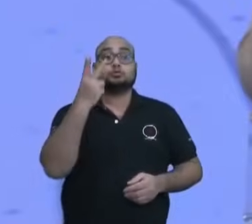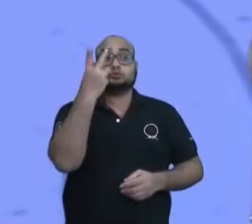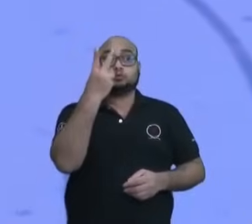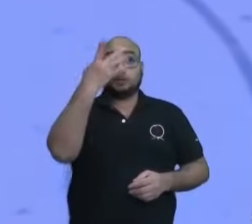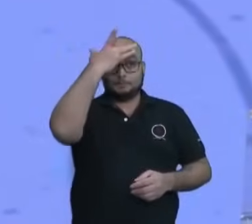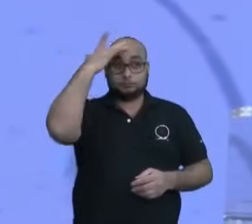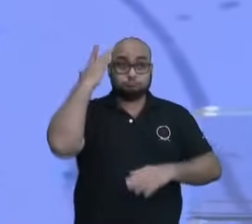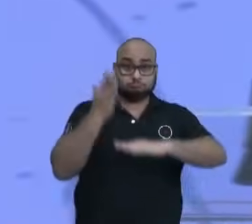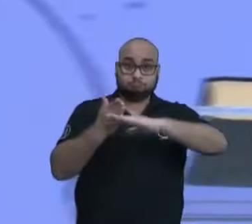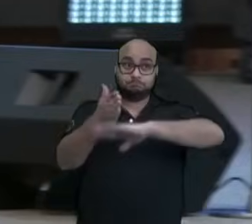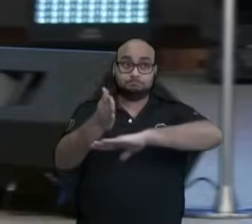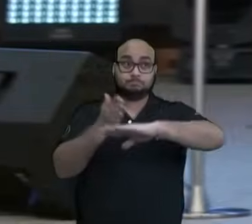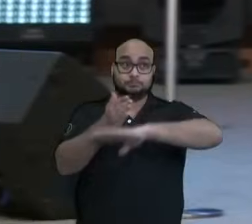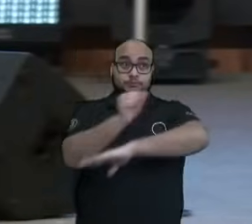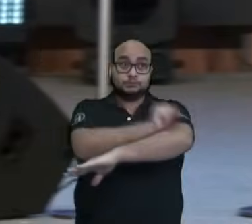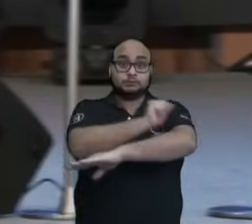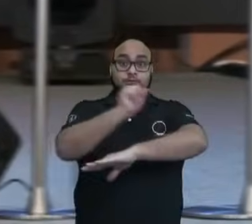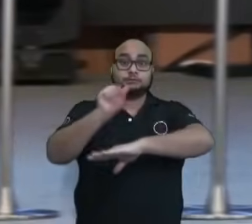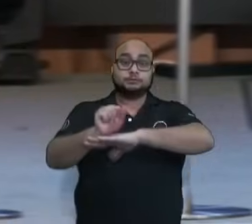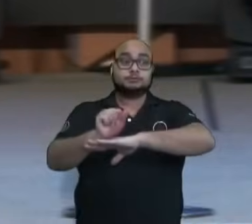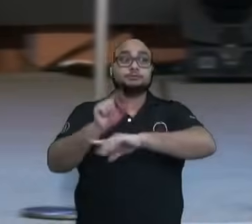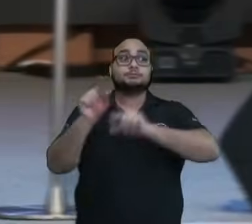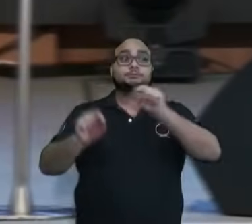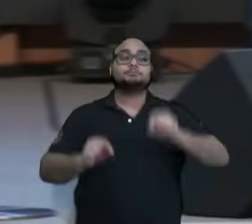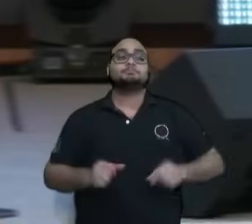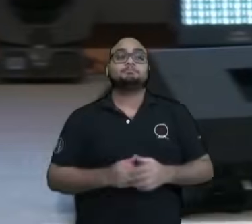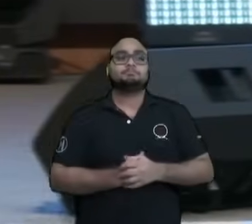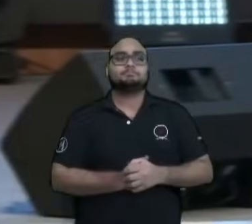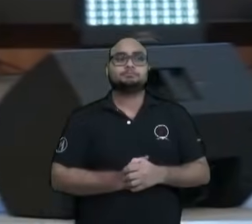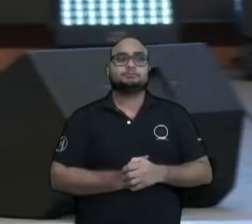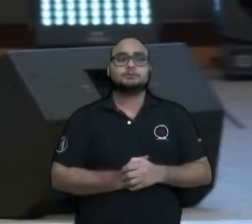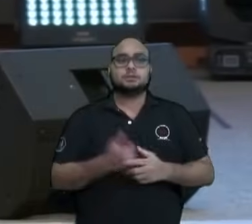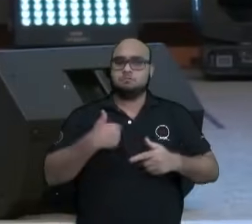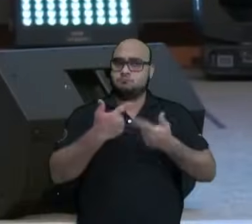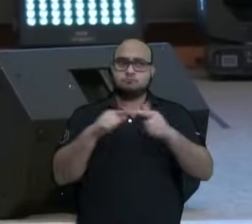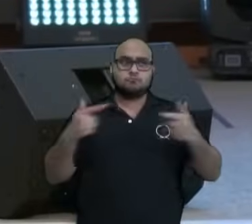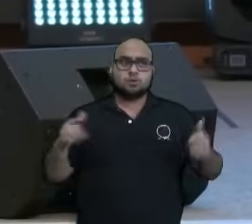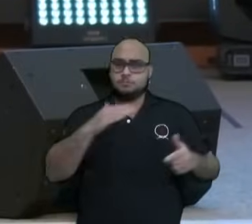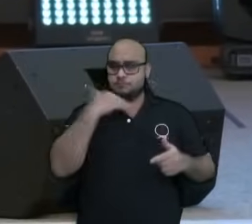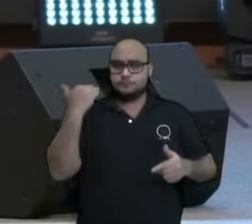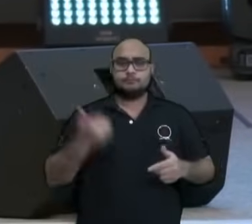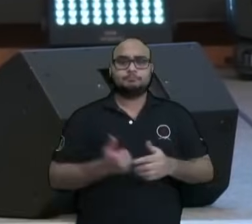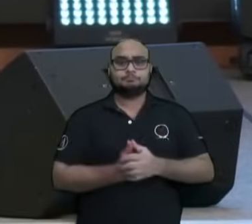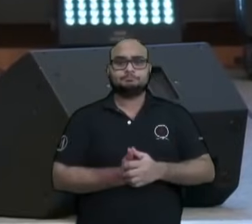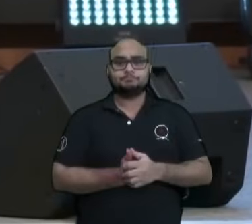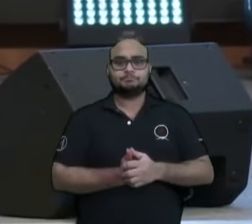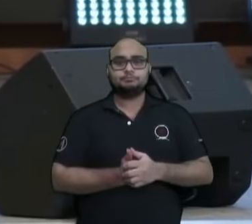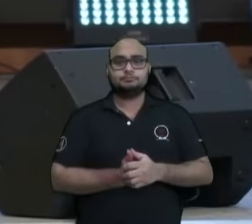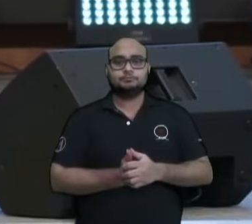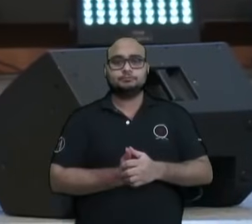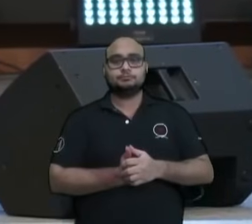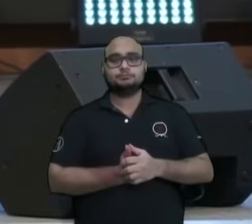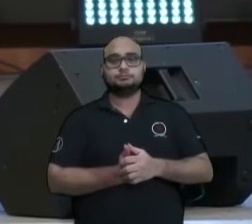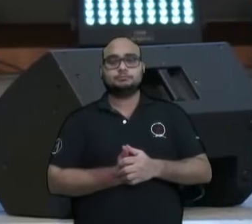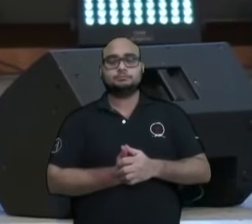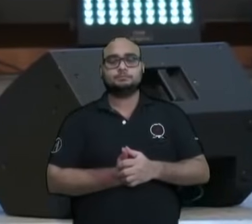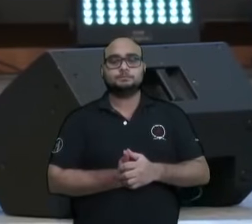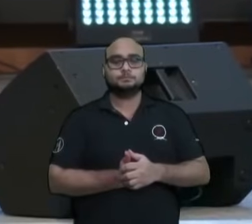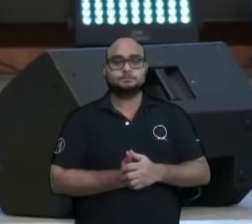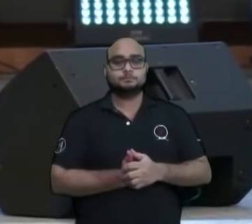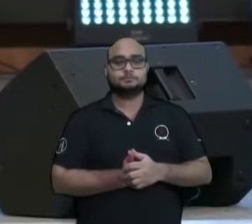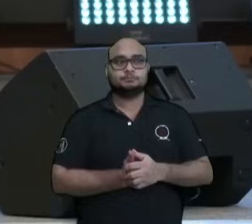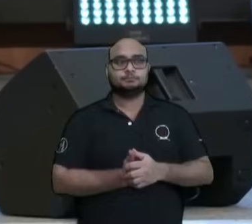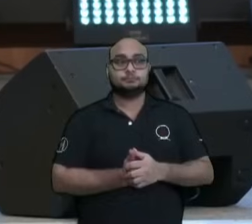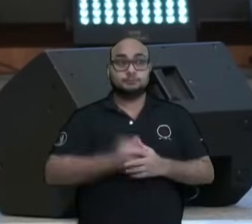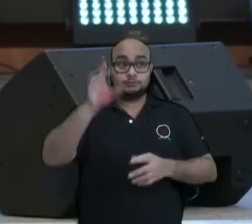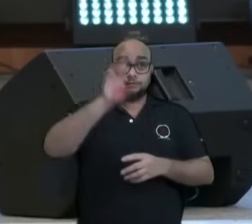2 milhões de pessoas quem te falou que a manifestação do poder de Deus é Deus assinando o cheque